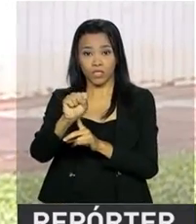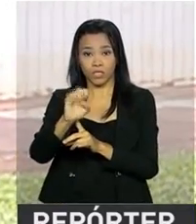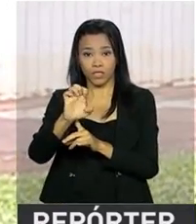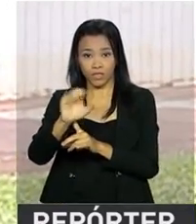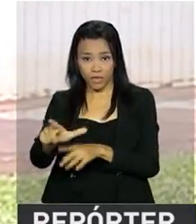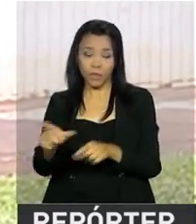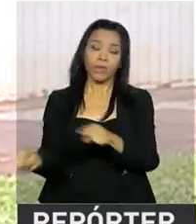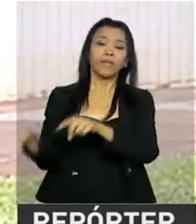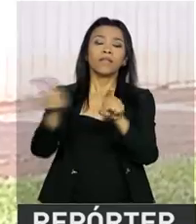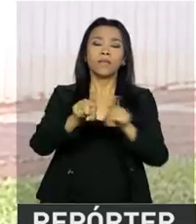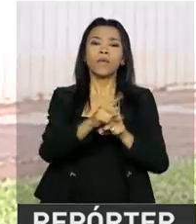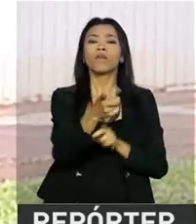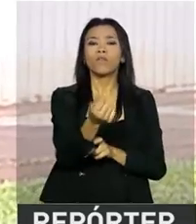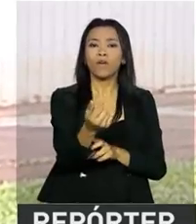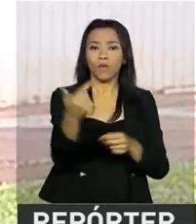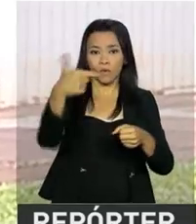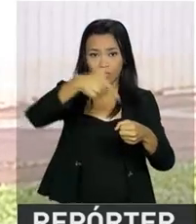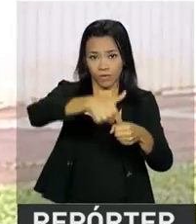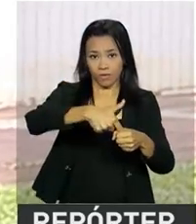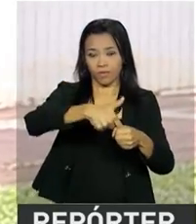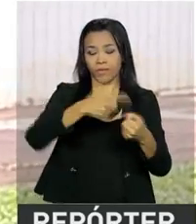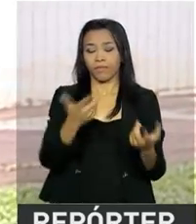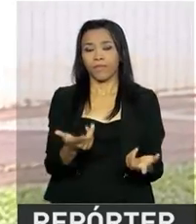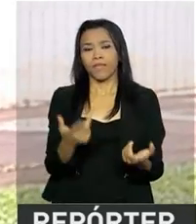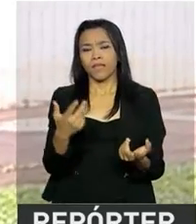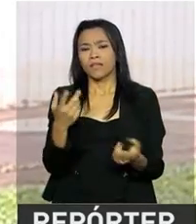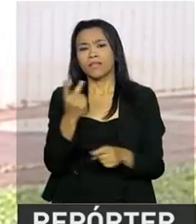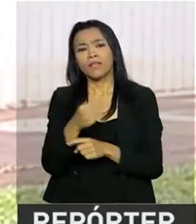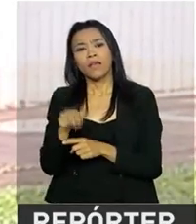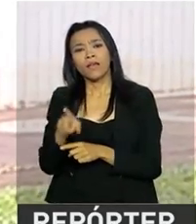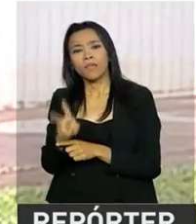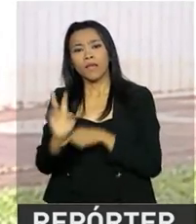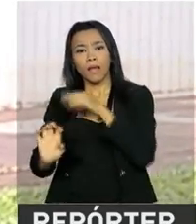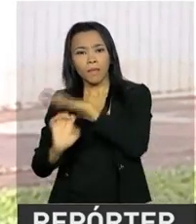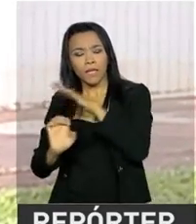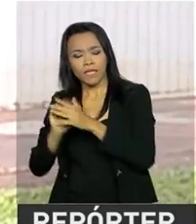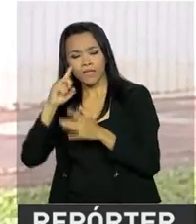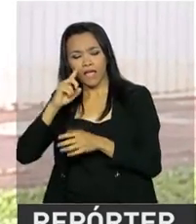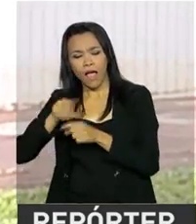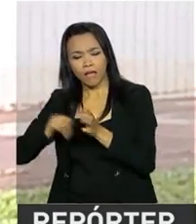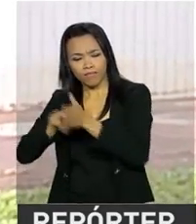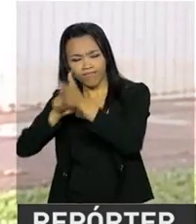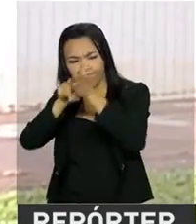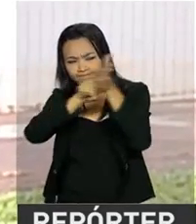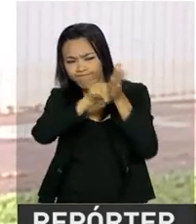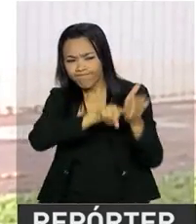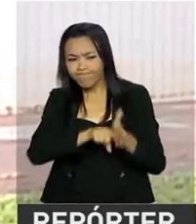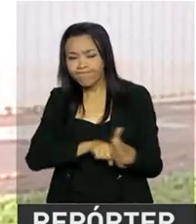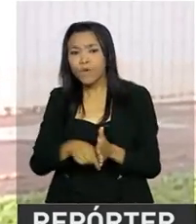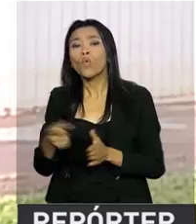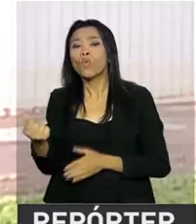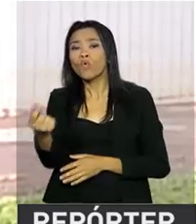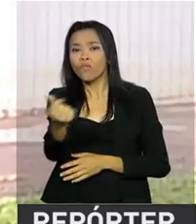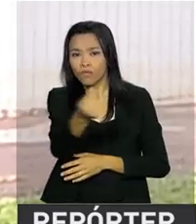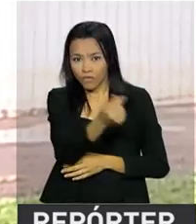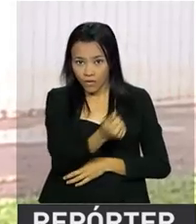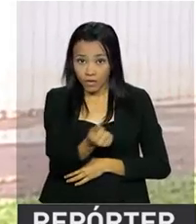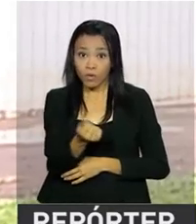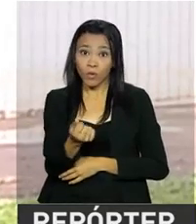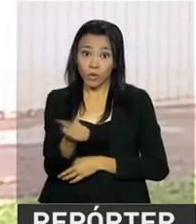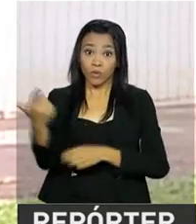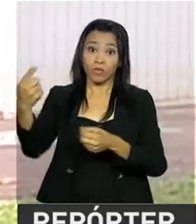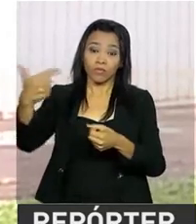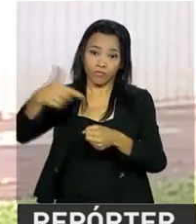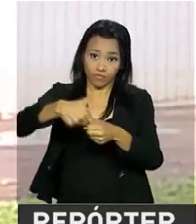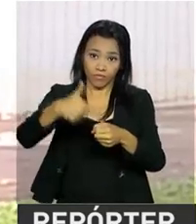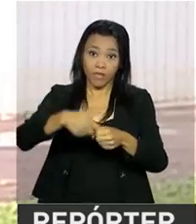menos uma vez por mês, a Petrobras vem fazendo análise de revisão de preços de combustíveis cobrados nas refinarias.